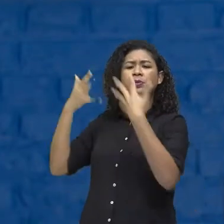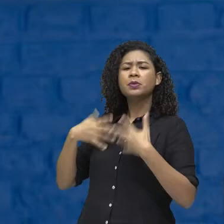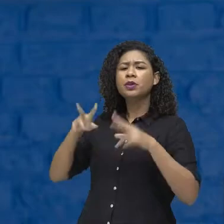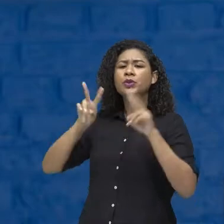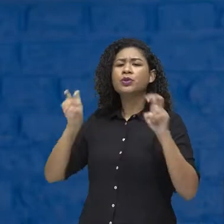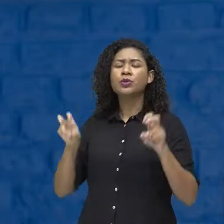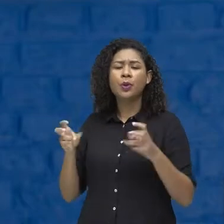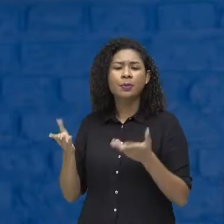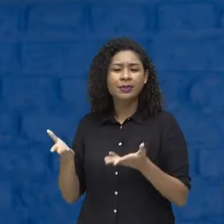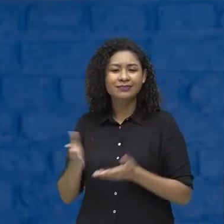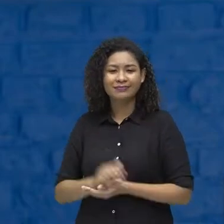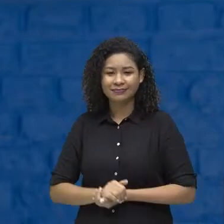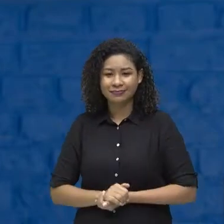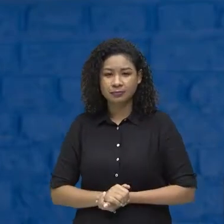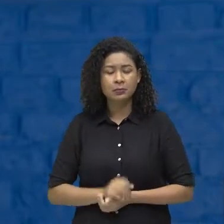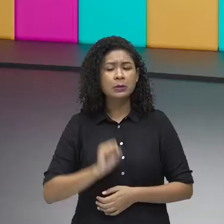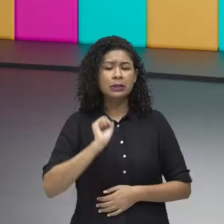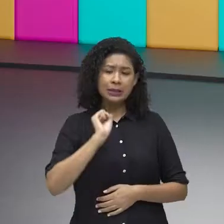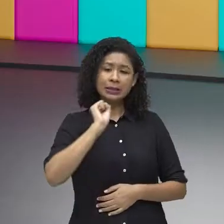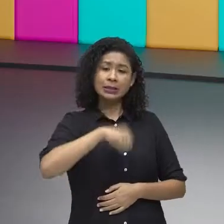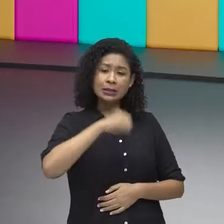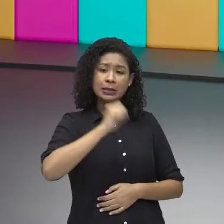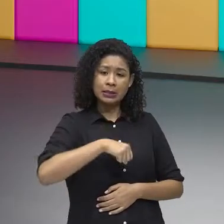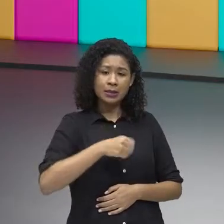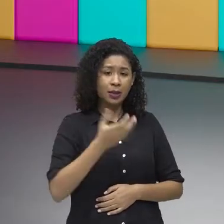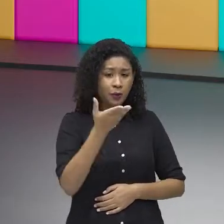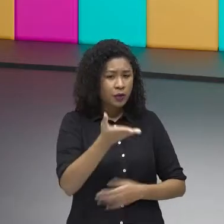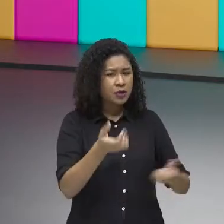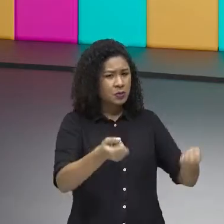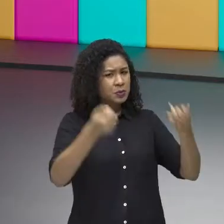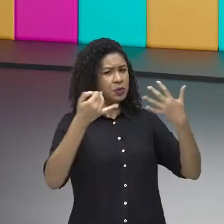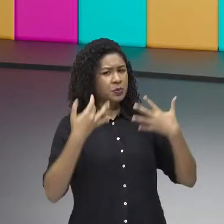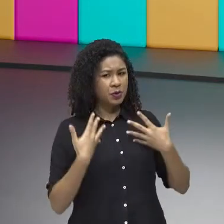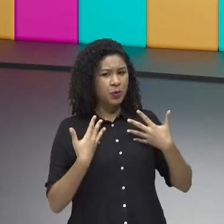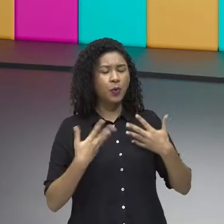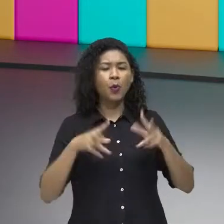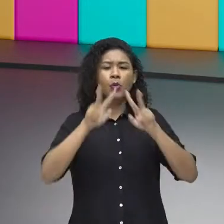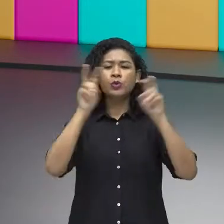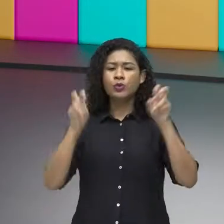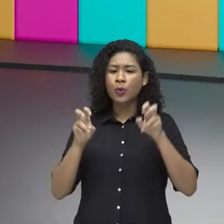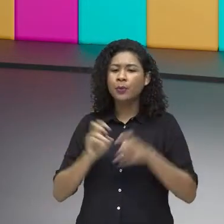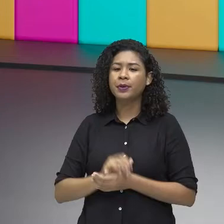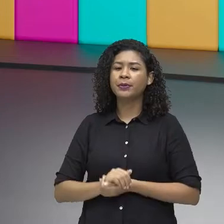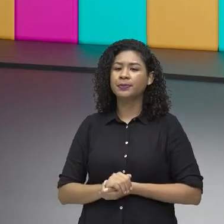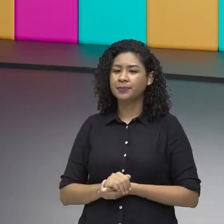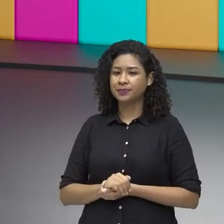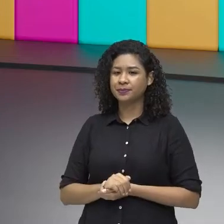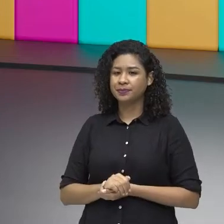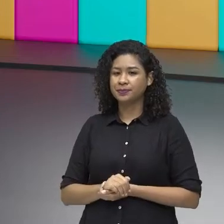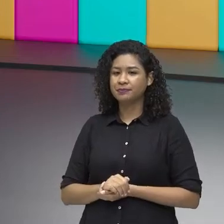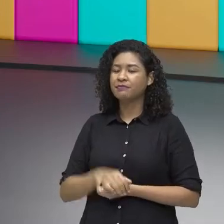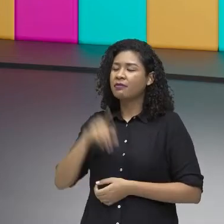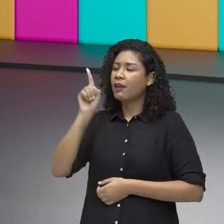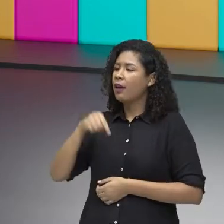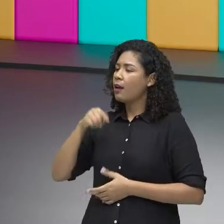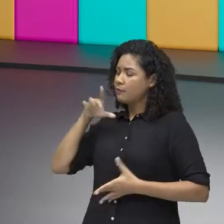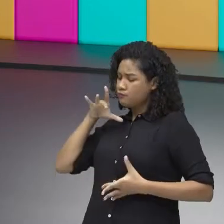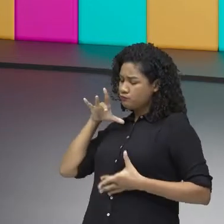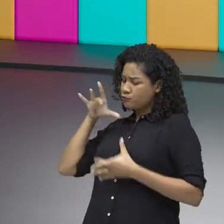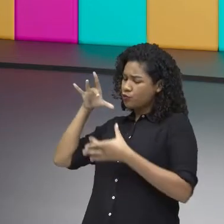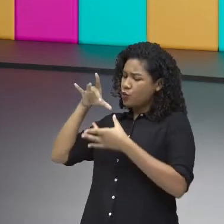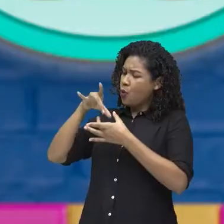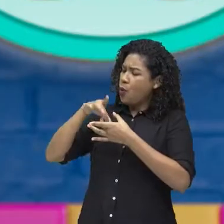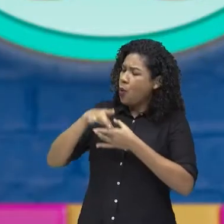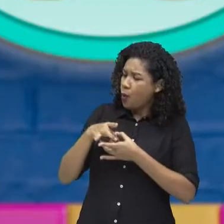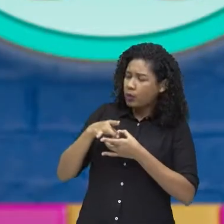sentimos. É de fato o que você vinha dizendo, né, Renata? Essa conexão, esse aspecto de conectar-se consigo mesmo